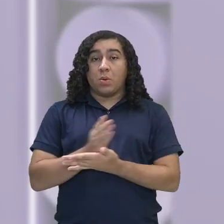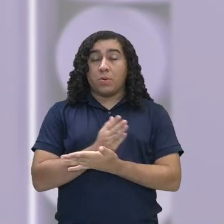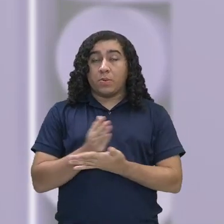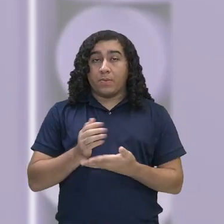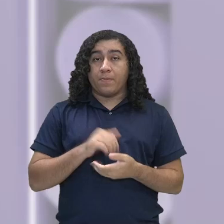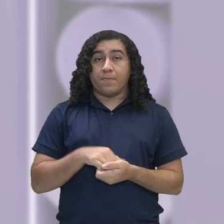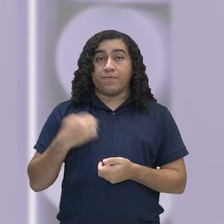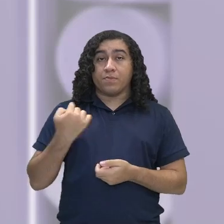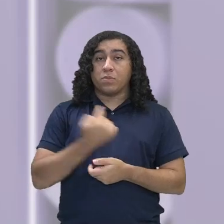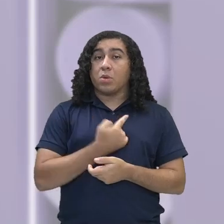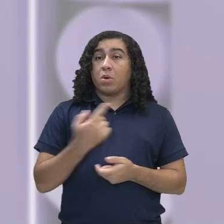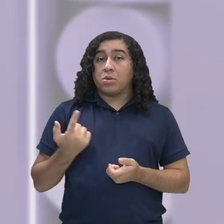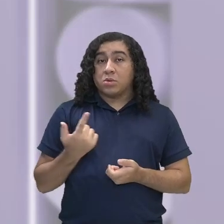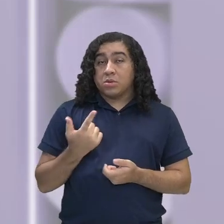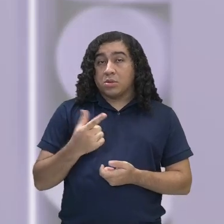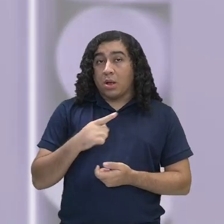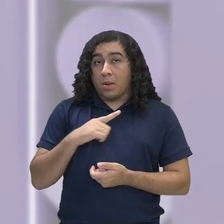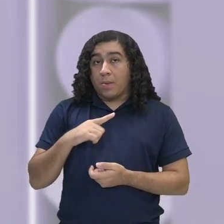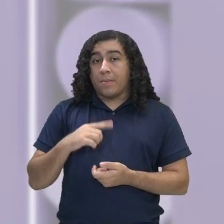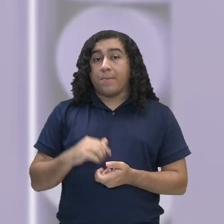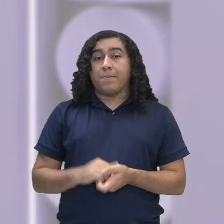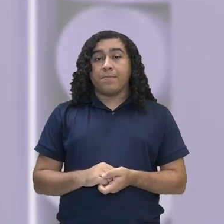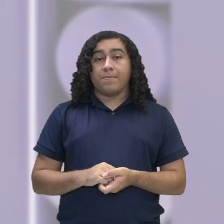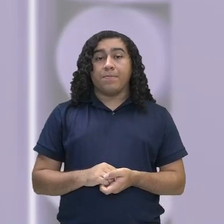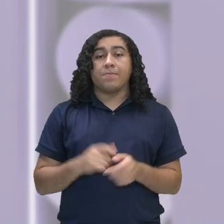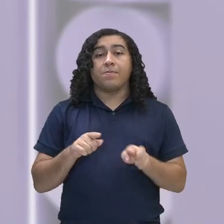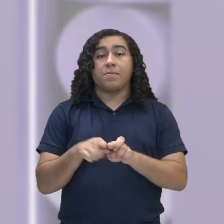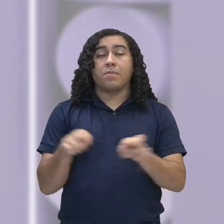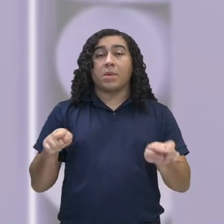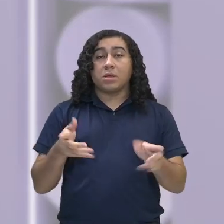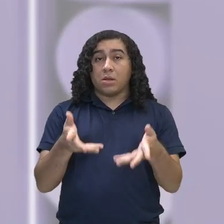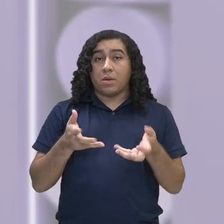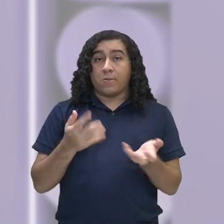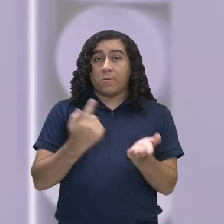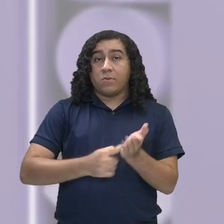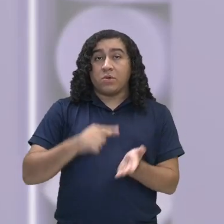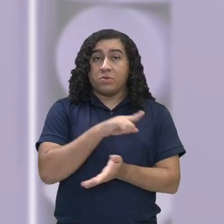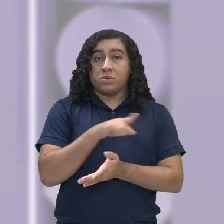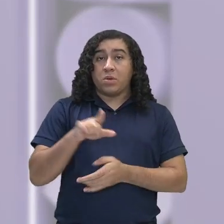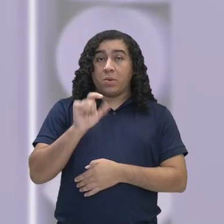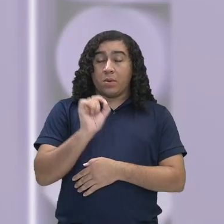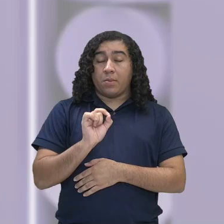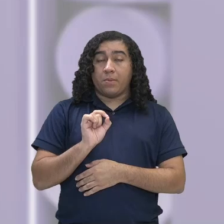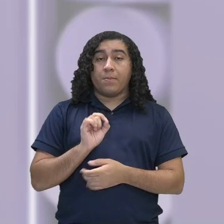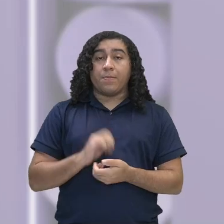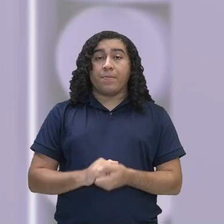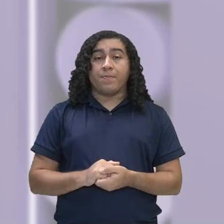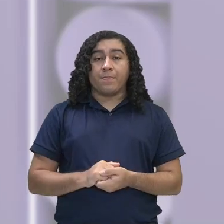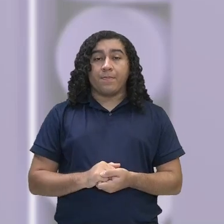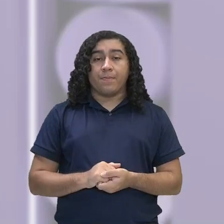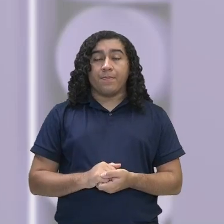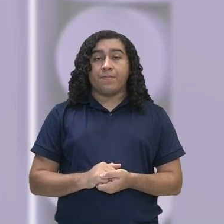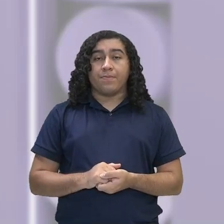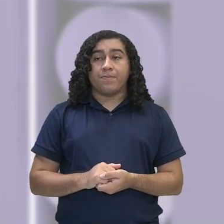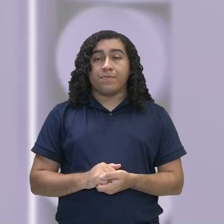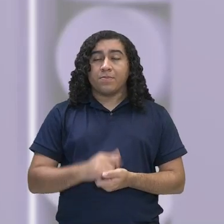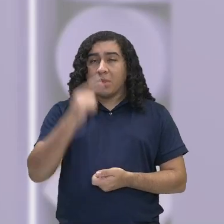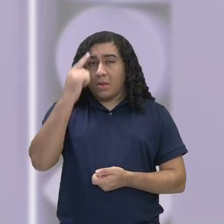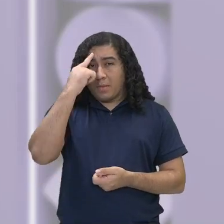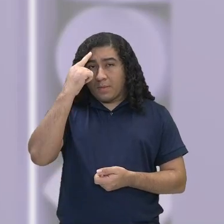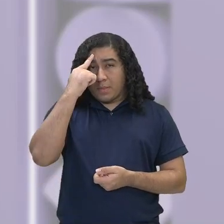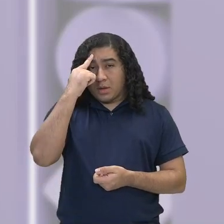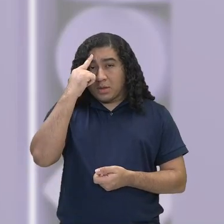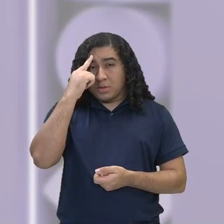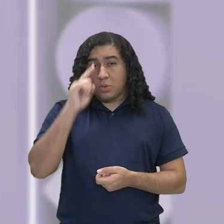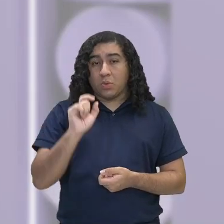todos nós possuímos, mas eu queria te convidar para darmos um passo um pouquinho além